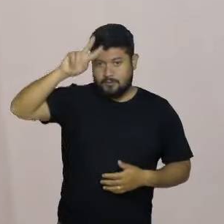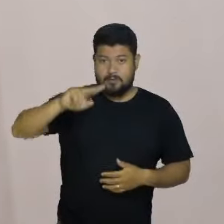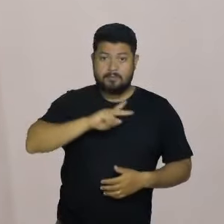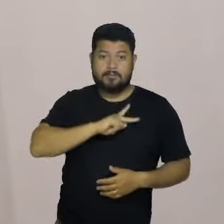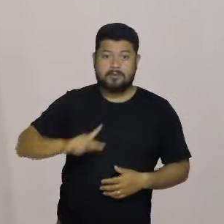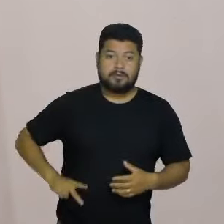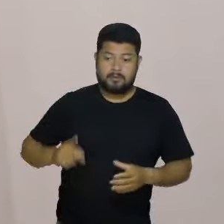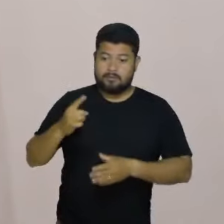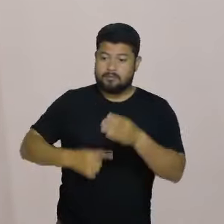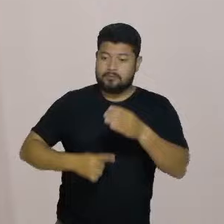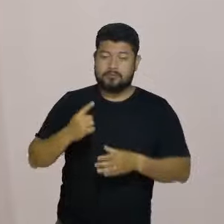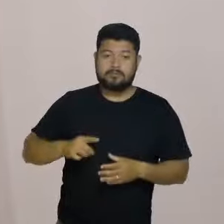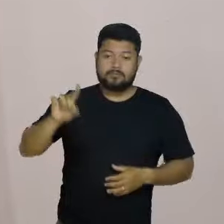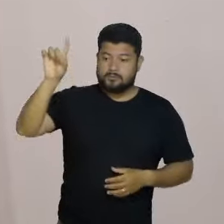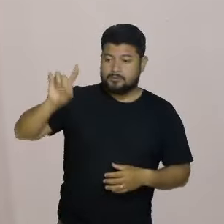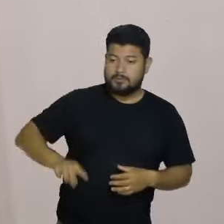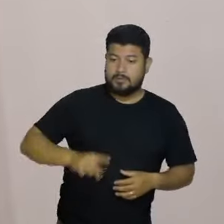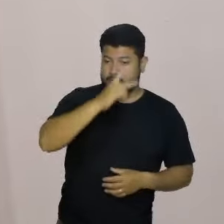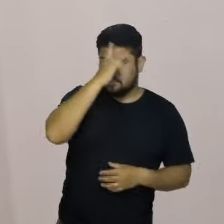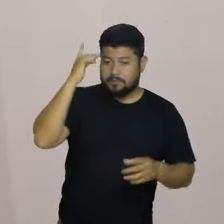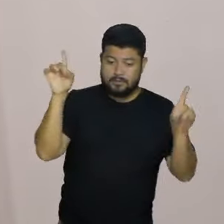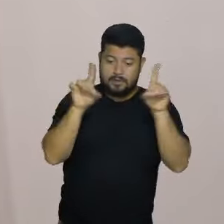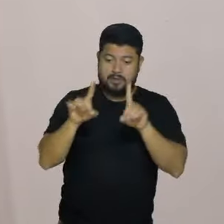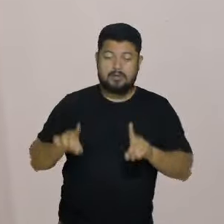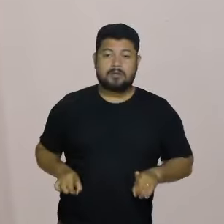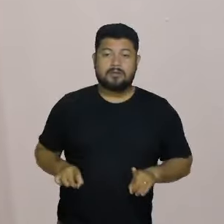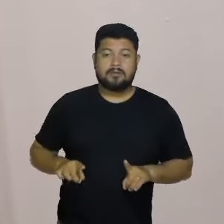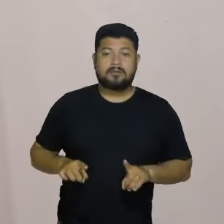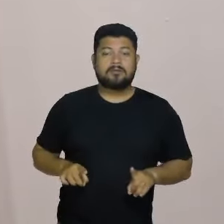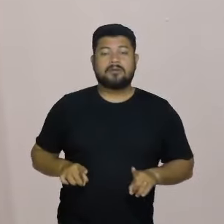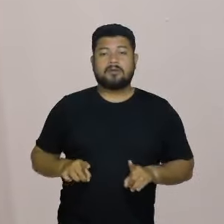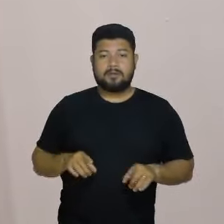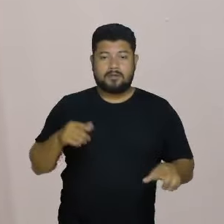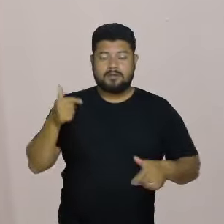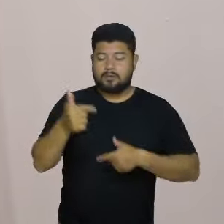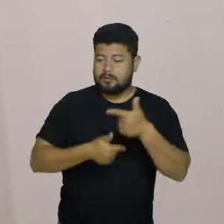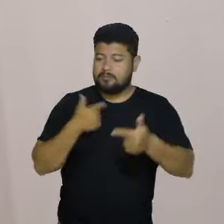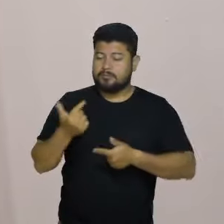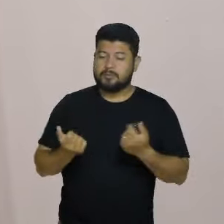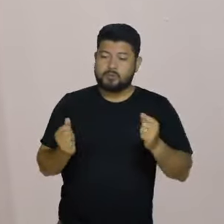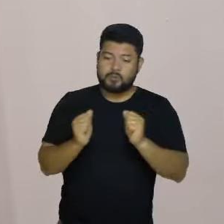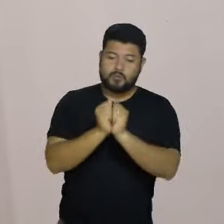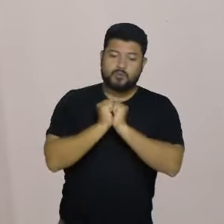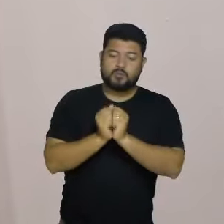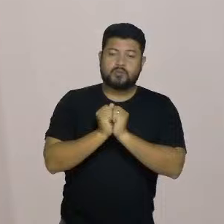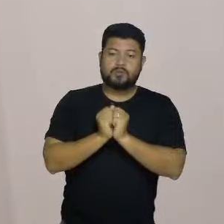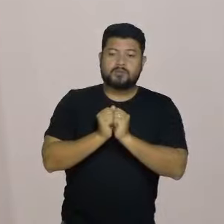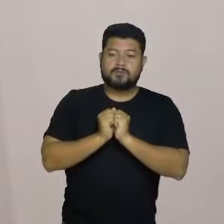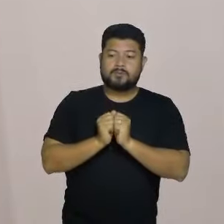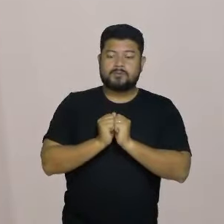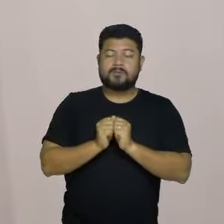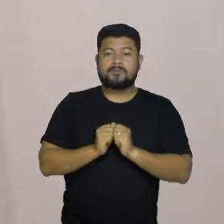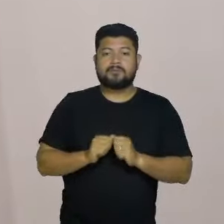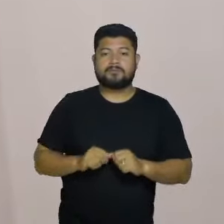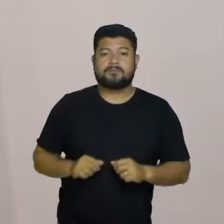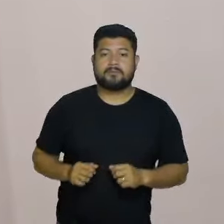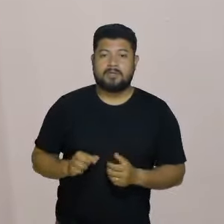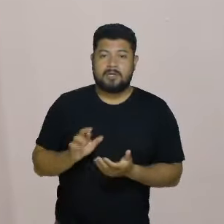Pessoa com Deficiência, que também é a pessoa que tem trabalhado juntamente para a realização dos